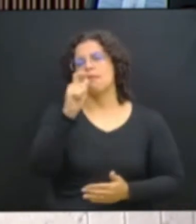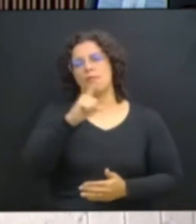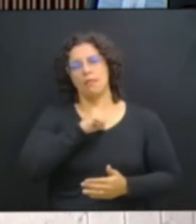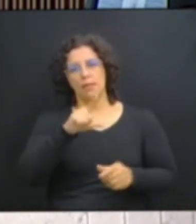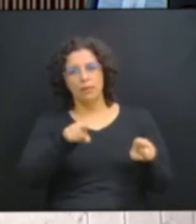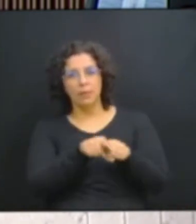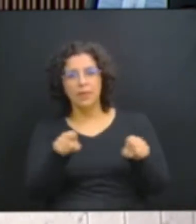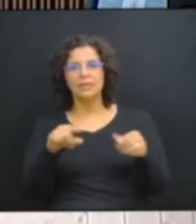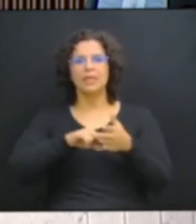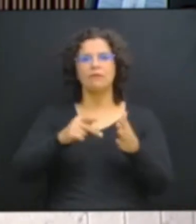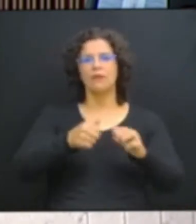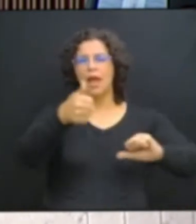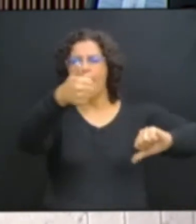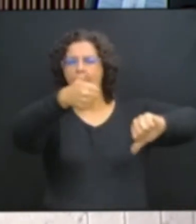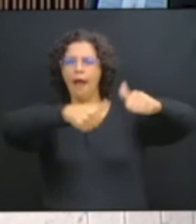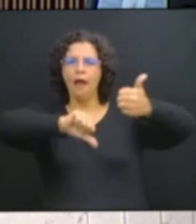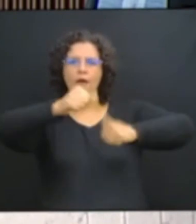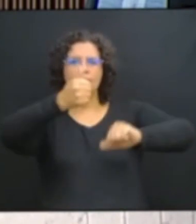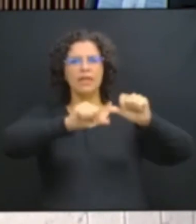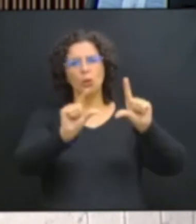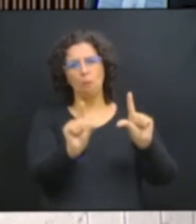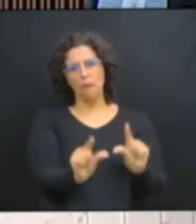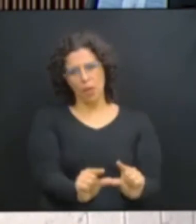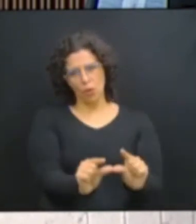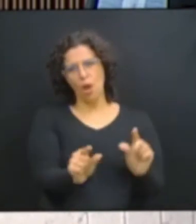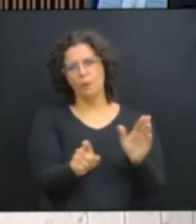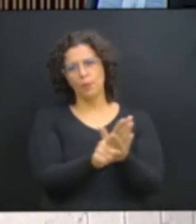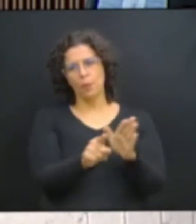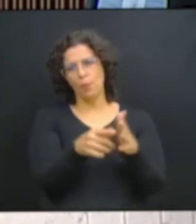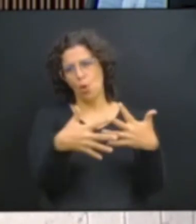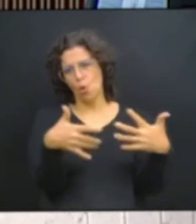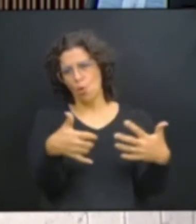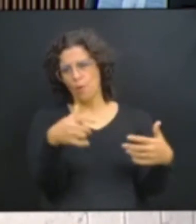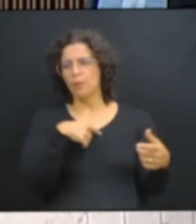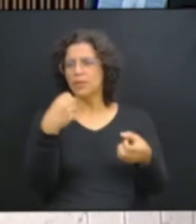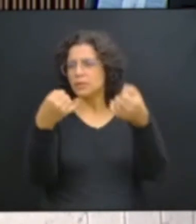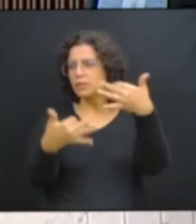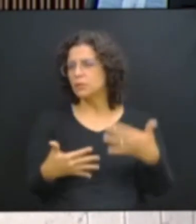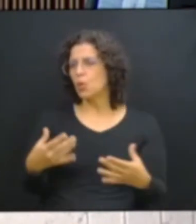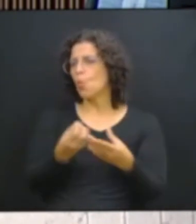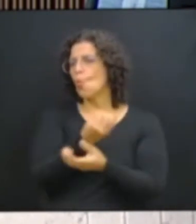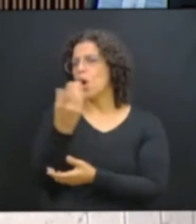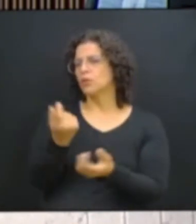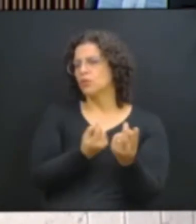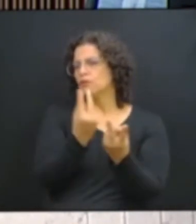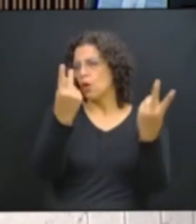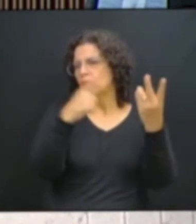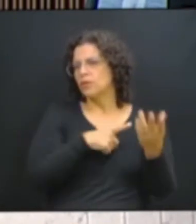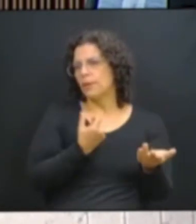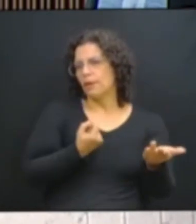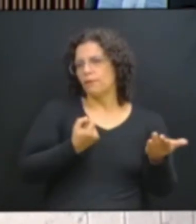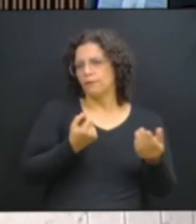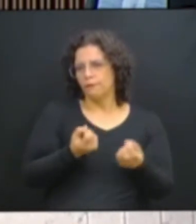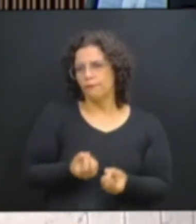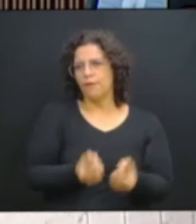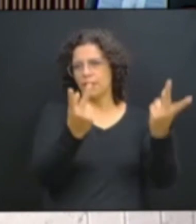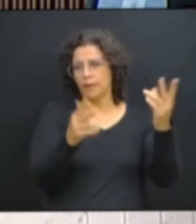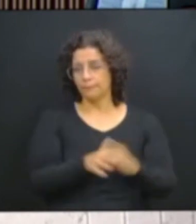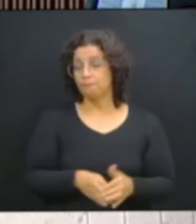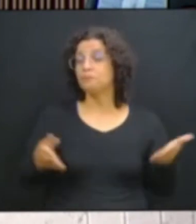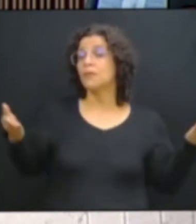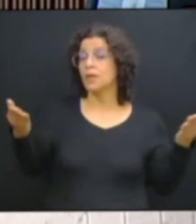de subavaliação do patrimônio da Copel pelos dados colocados. E agora, uma